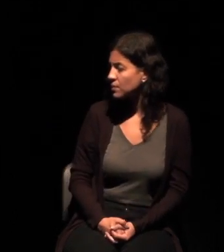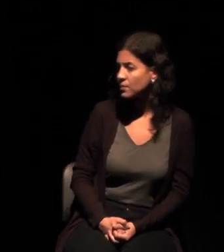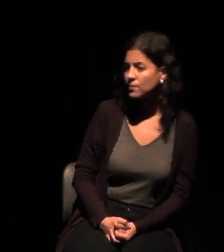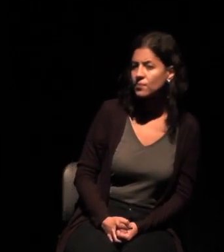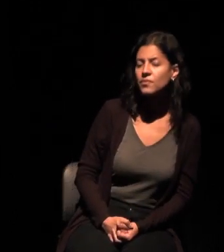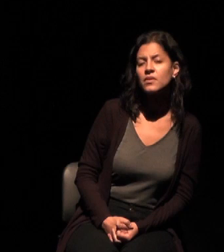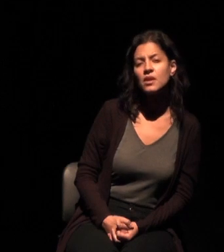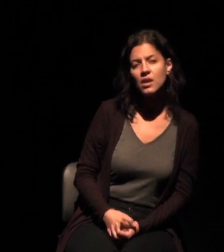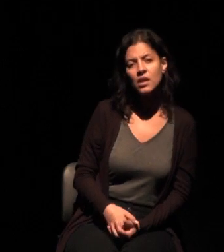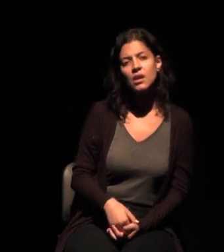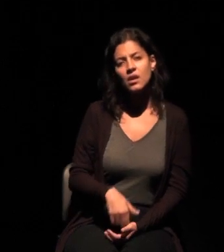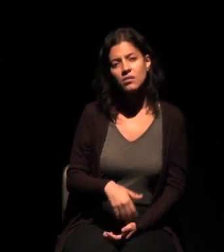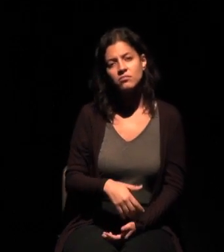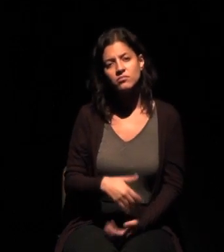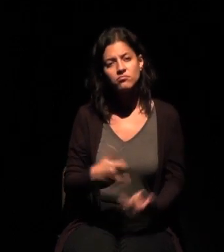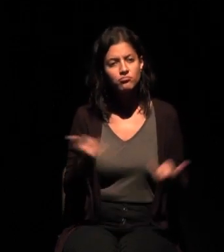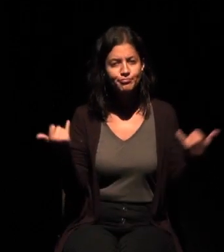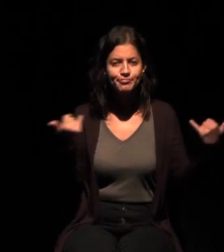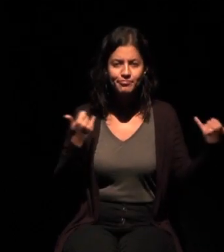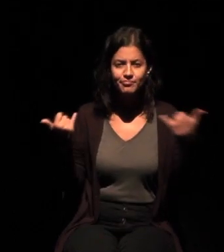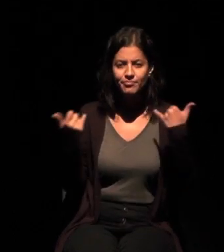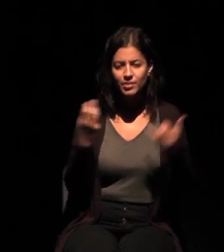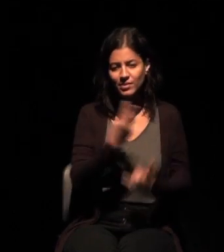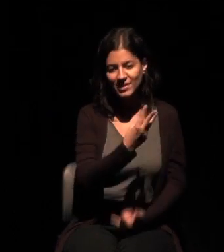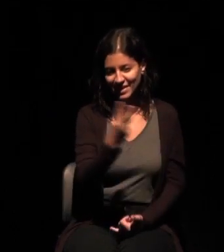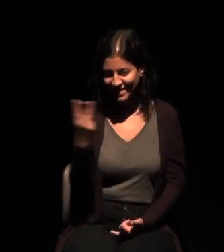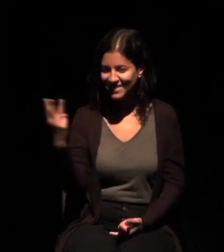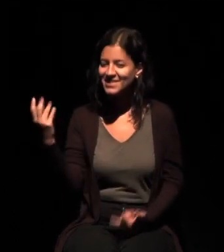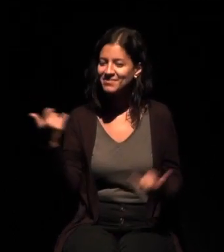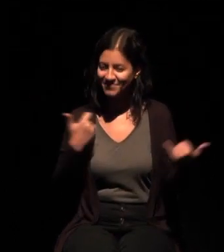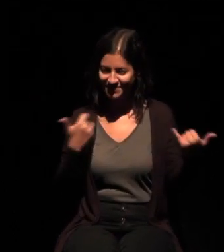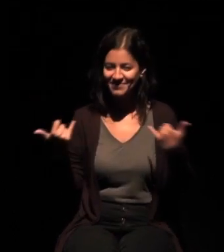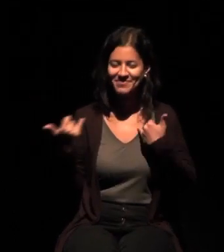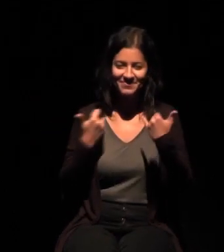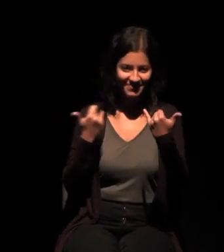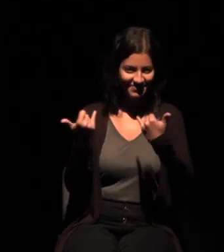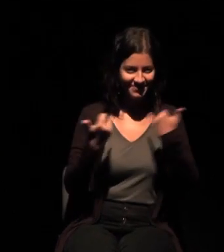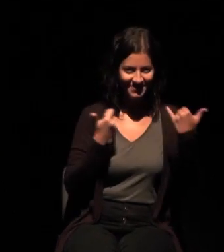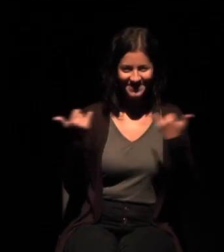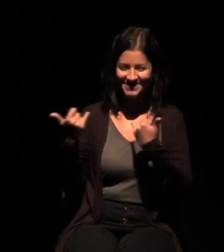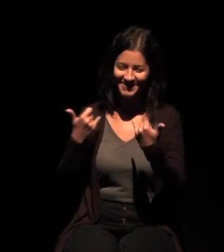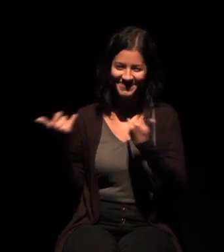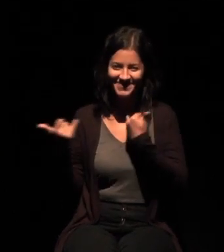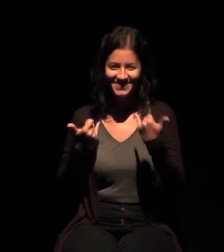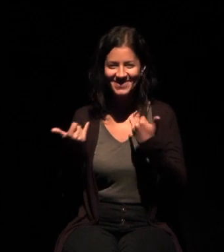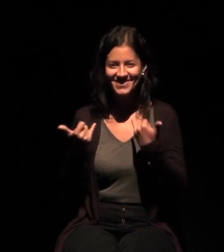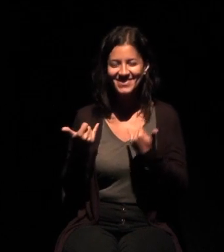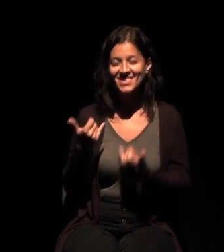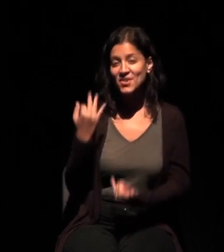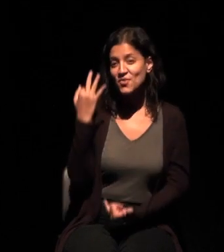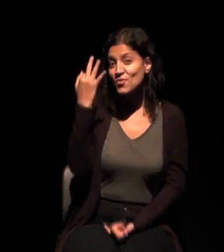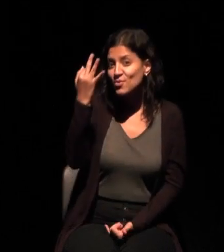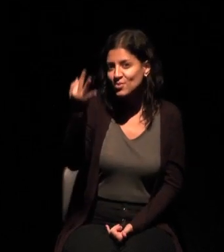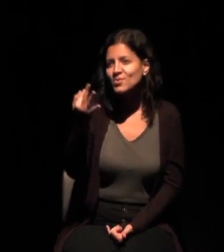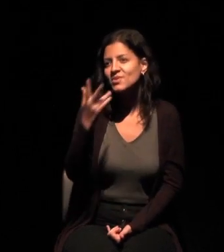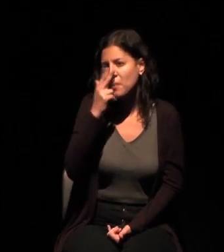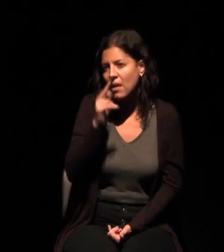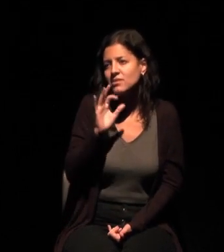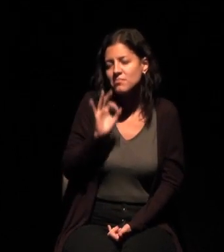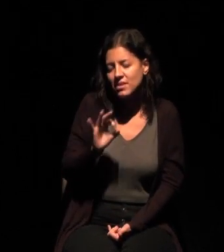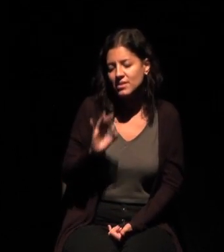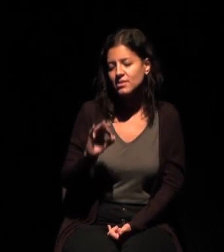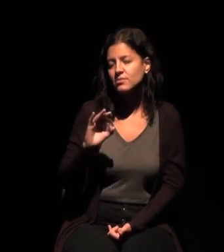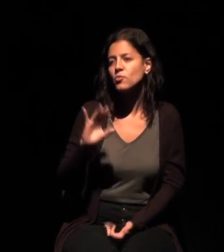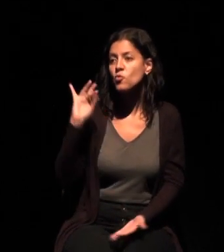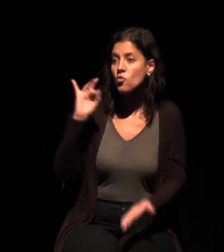eu diria ouvir que é uma observação com esta futuro é bem concreta e não sabemos que o futuro é